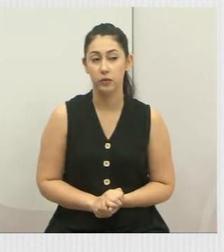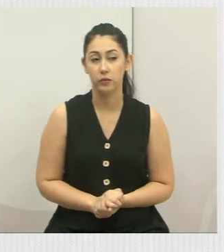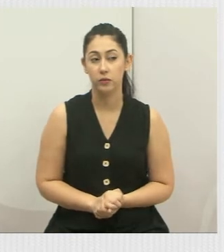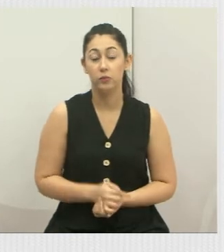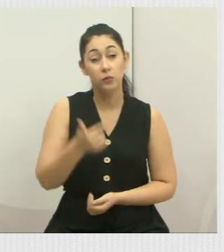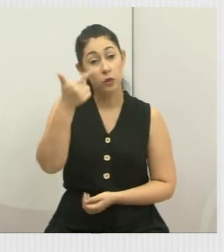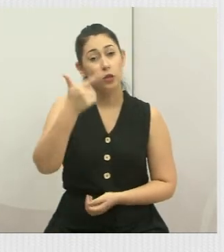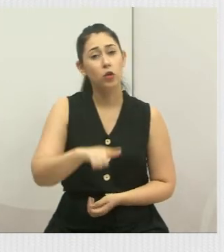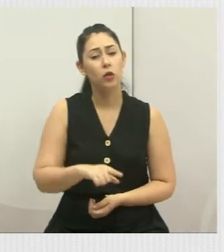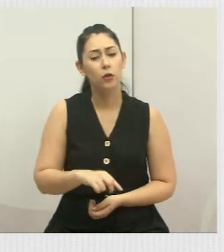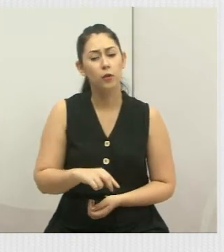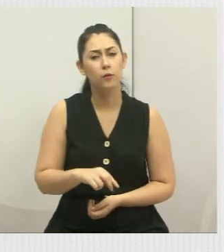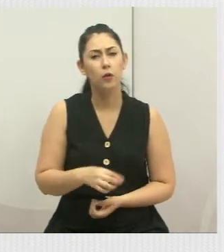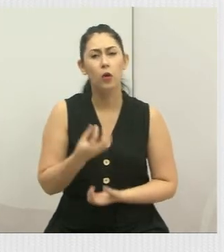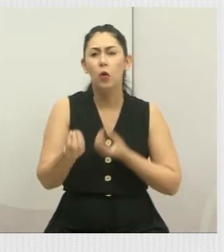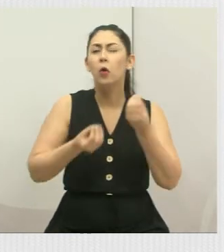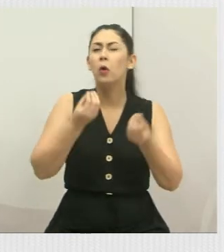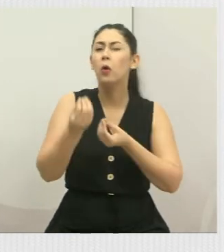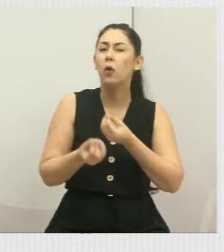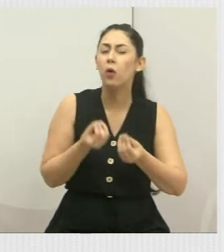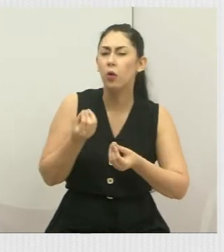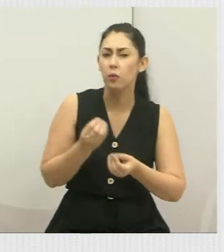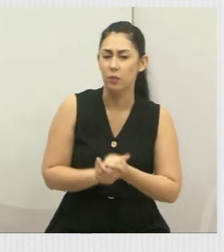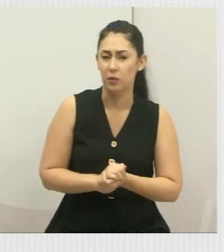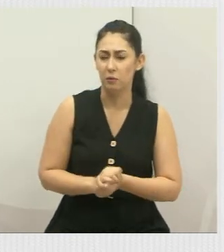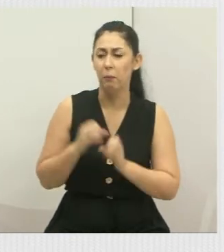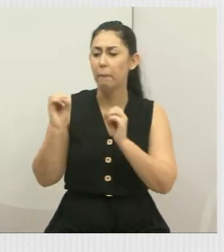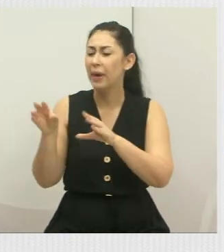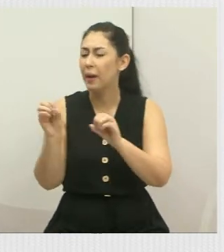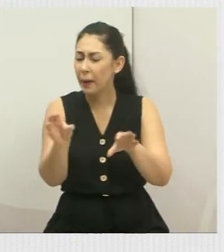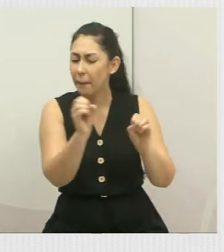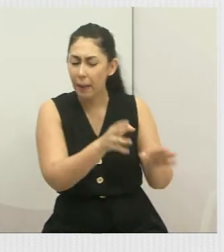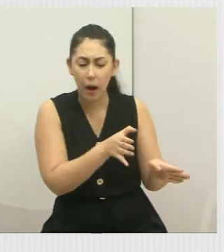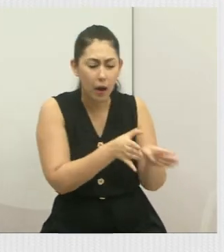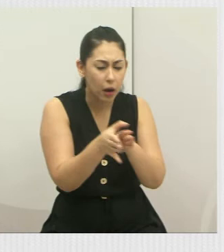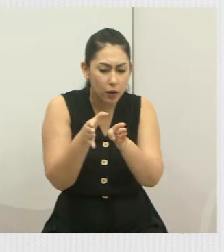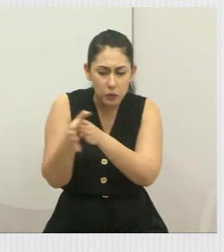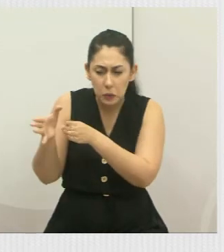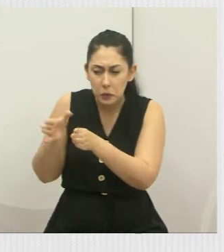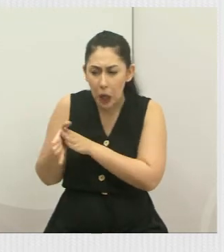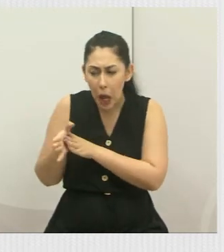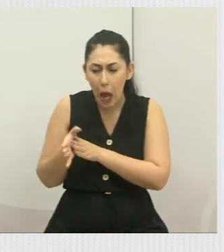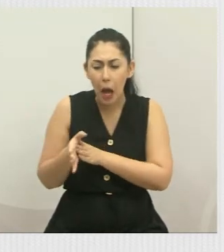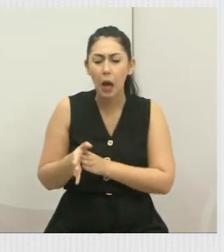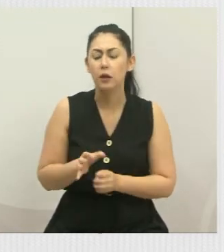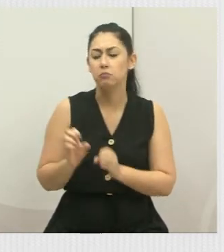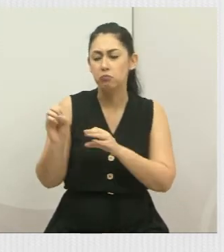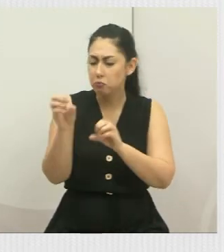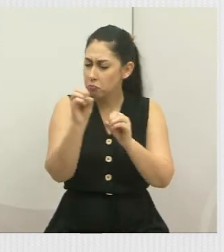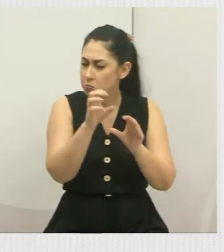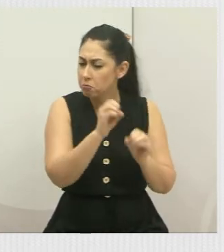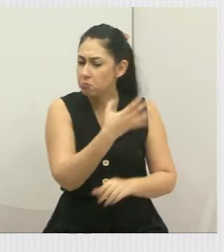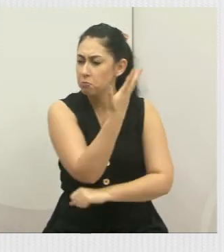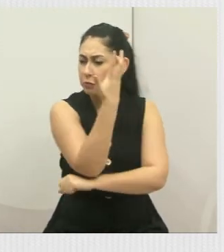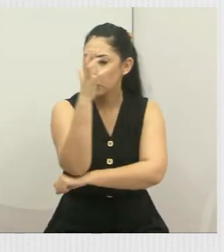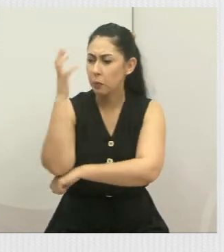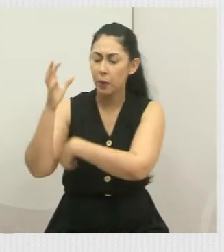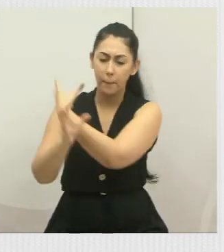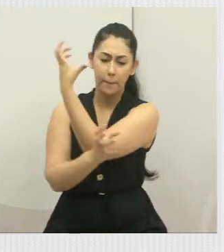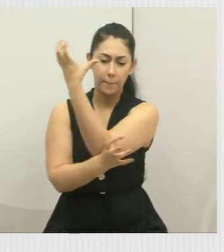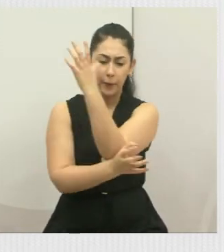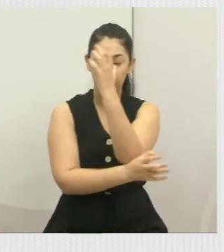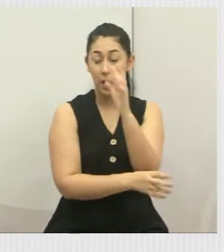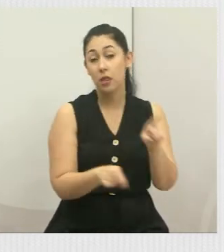Repito, como você avalia as campanhas de educação ambiental ou as campanhas de comunicação